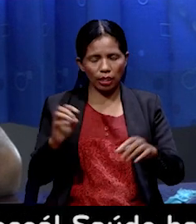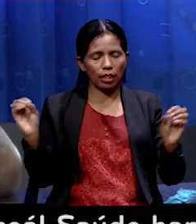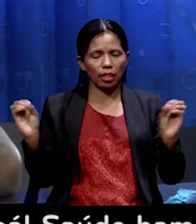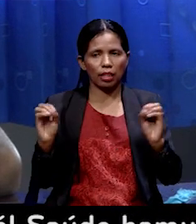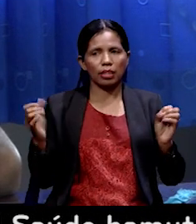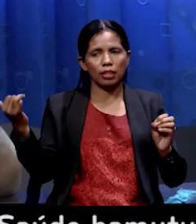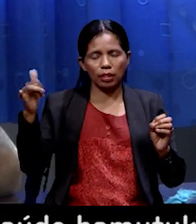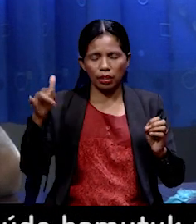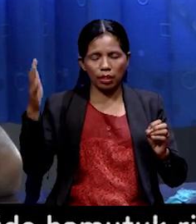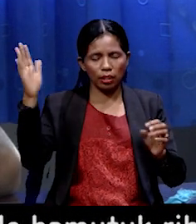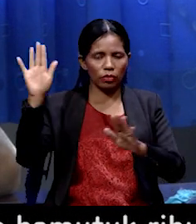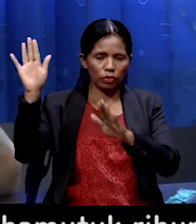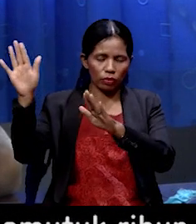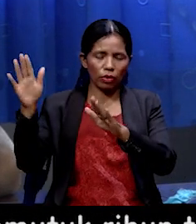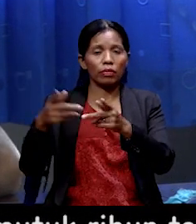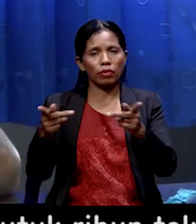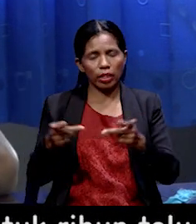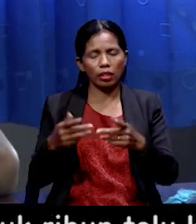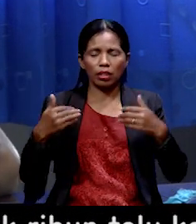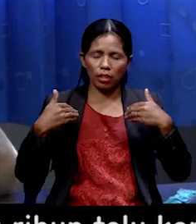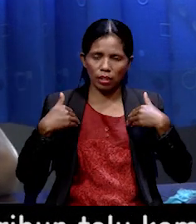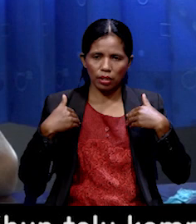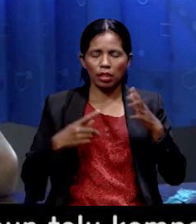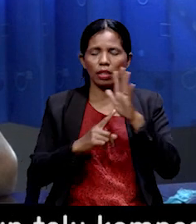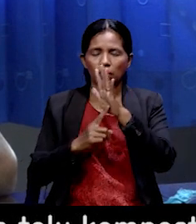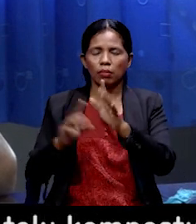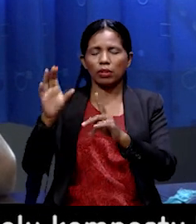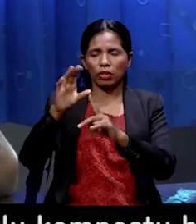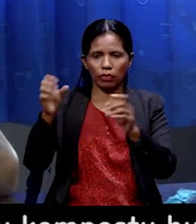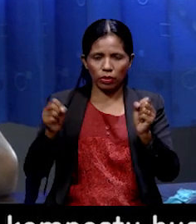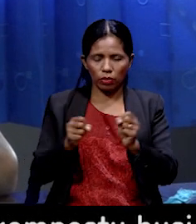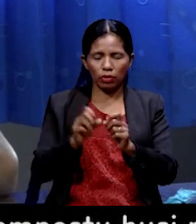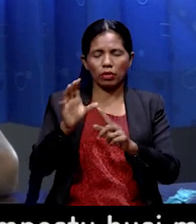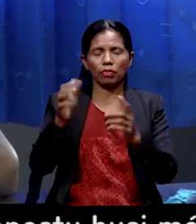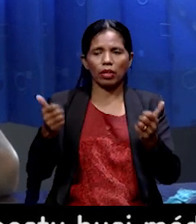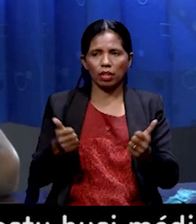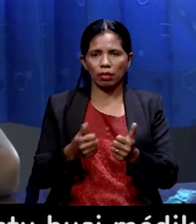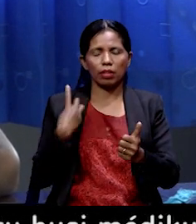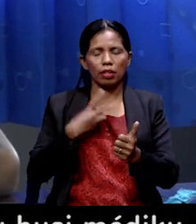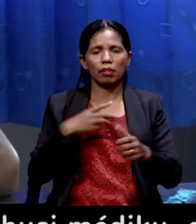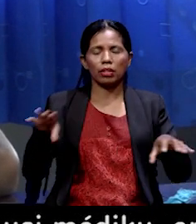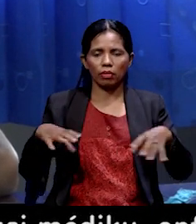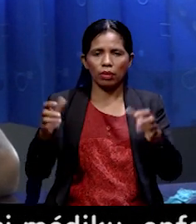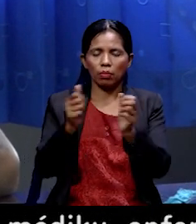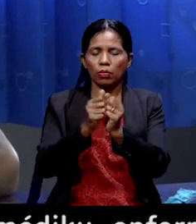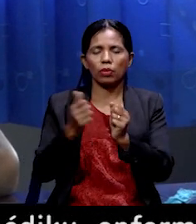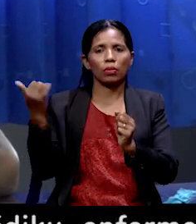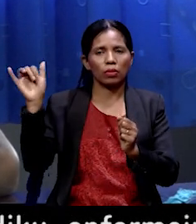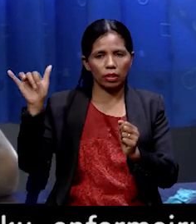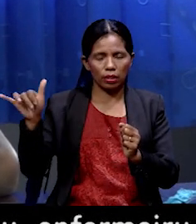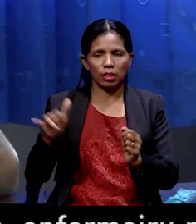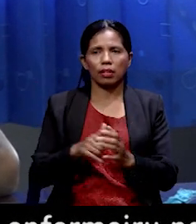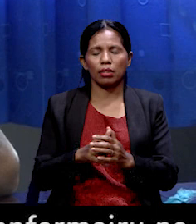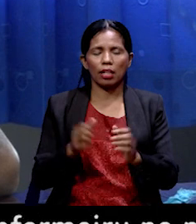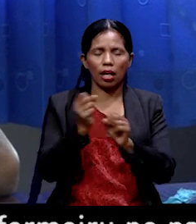siria forma caraija, siria bele informa se psuk se pelle, correna por São Civil e tabele por recuperação mesa. Para siria bele bahala fele